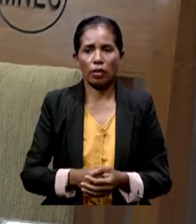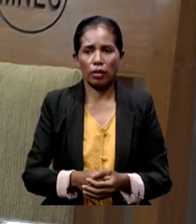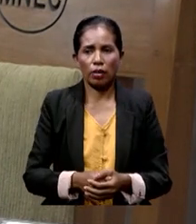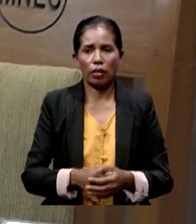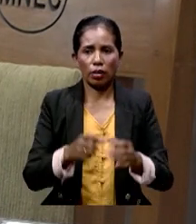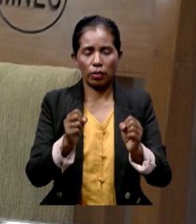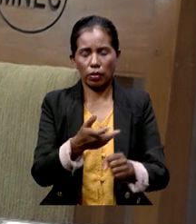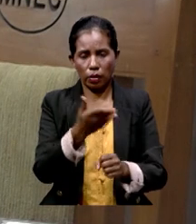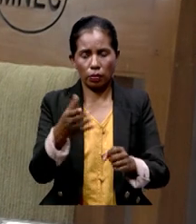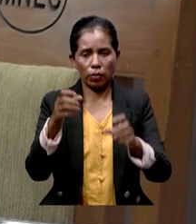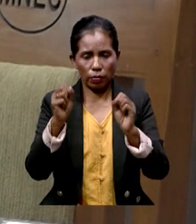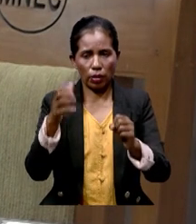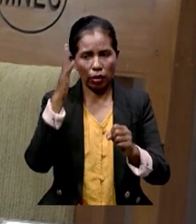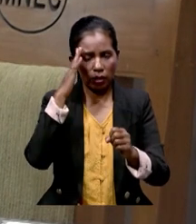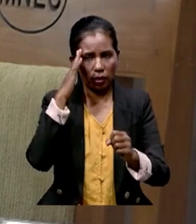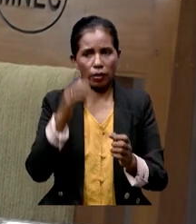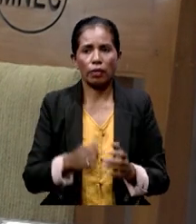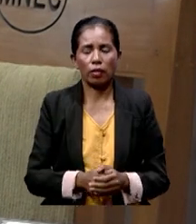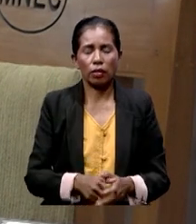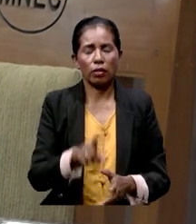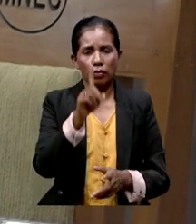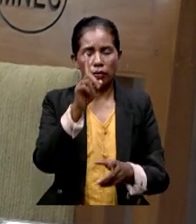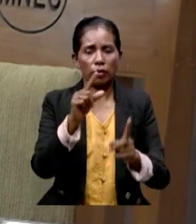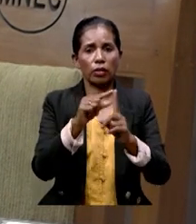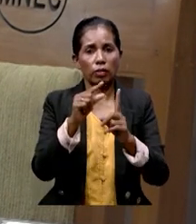para perceberem que uma palavra